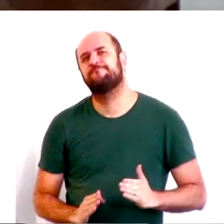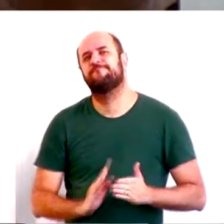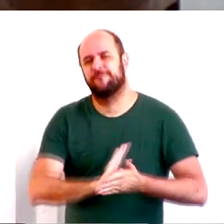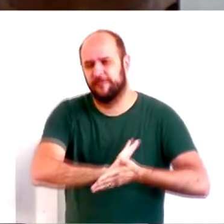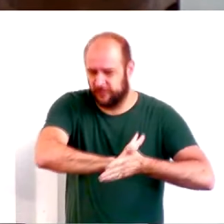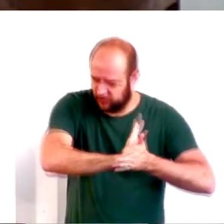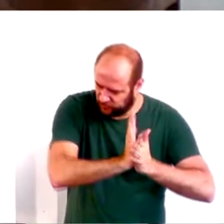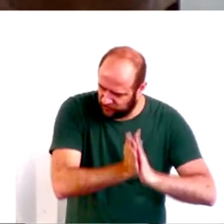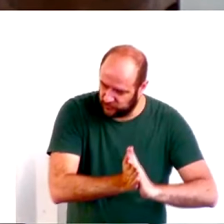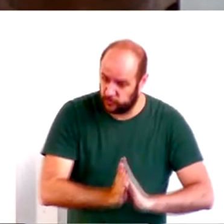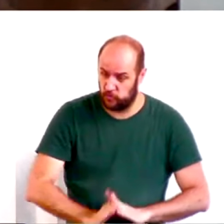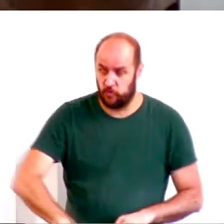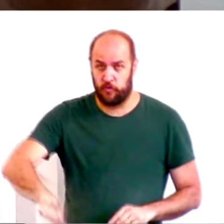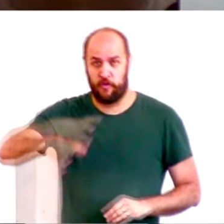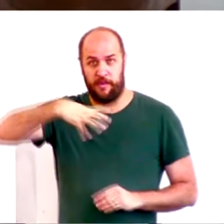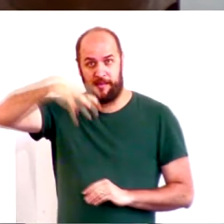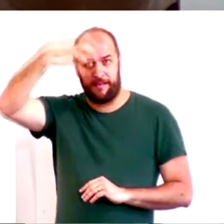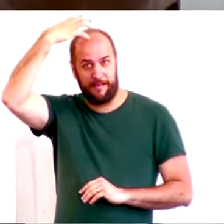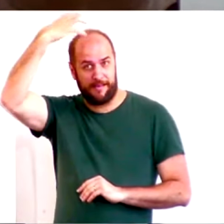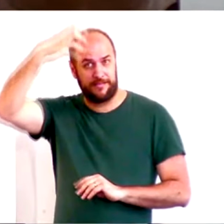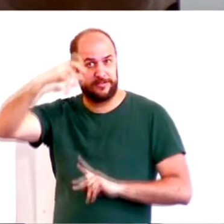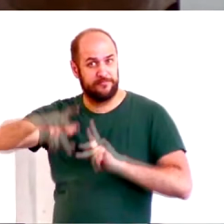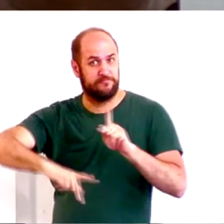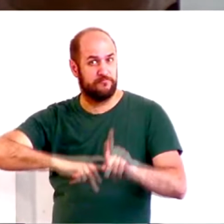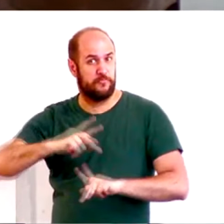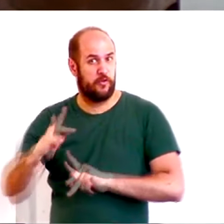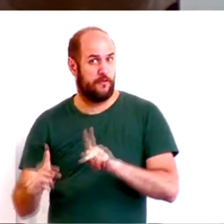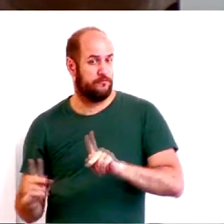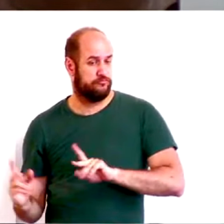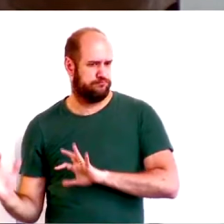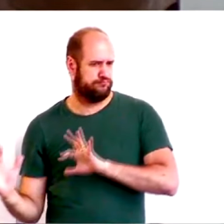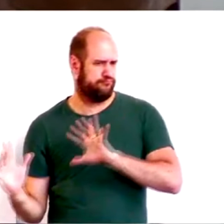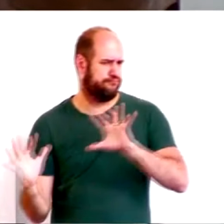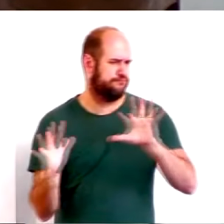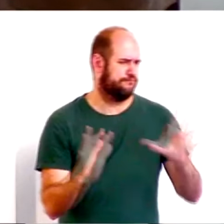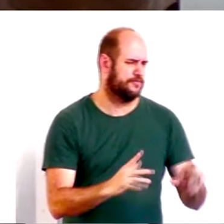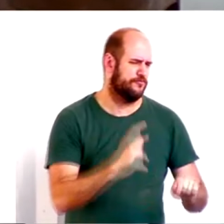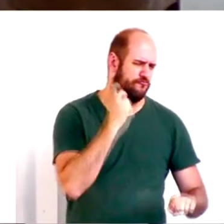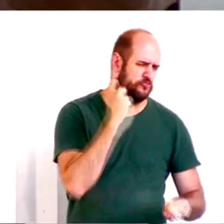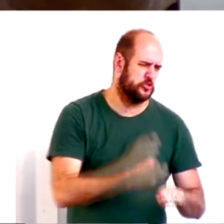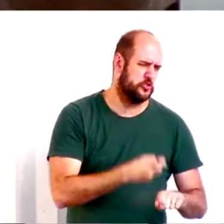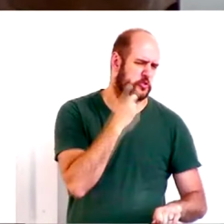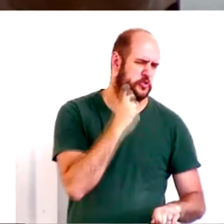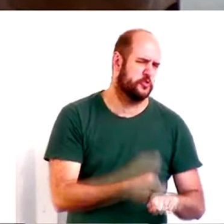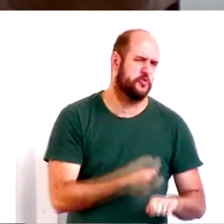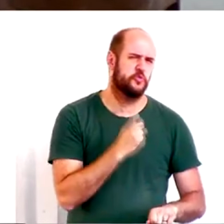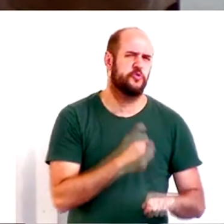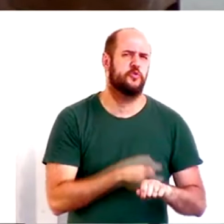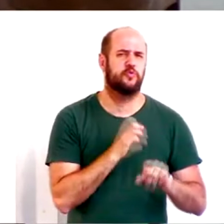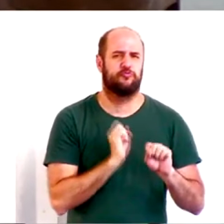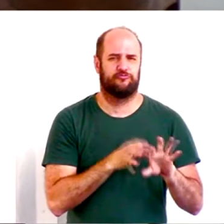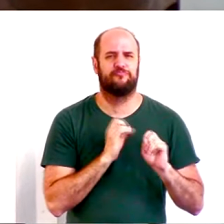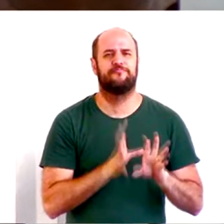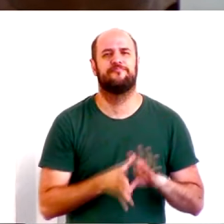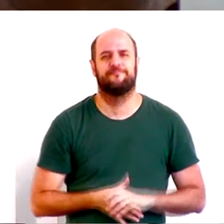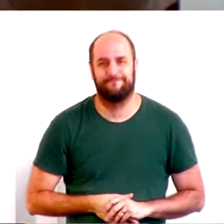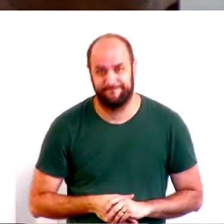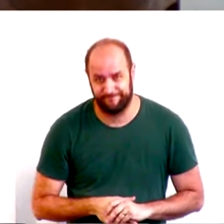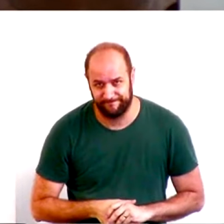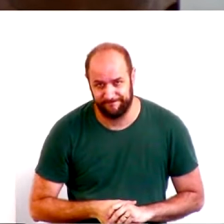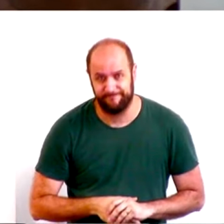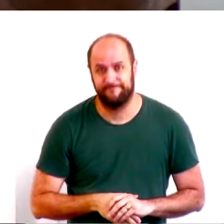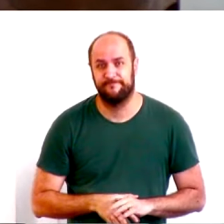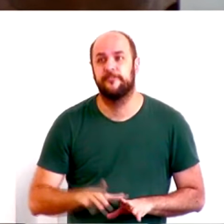Reis por povos terão de passar por uma duríssima disciplina Esse é o